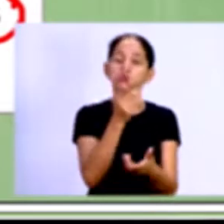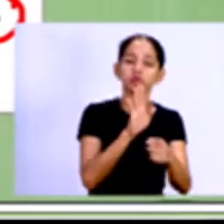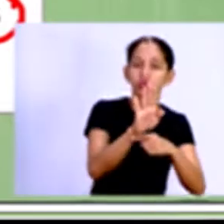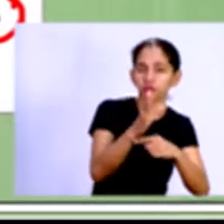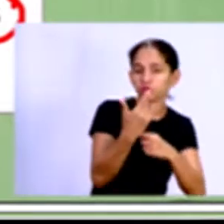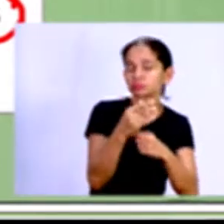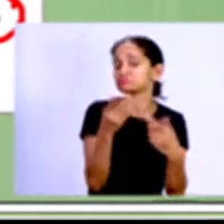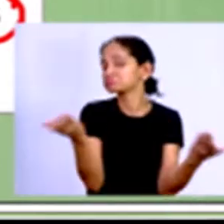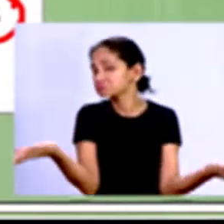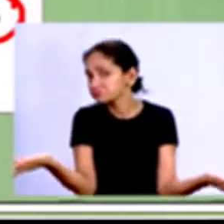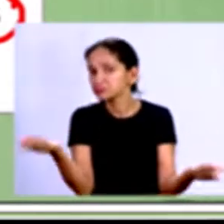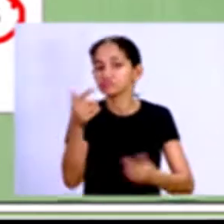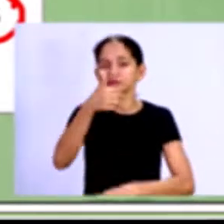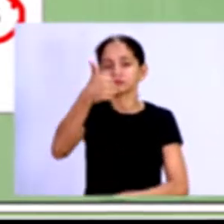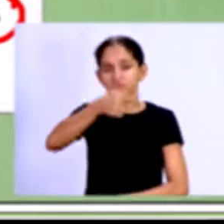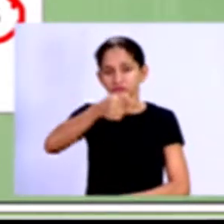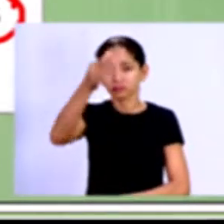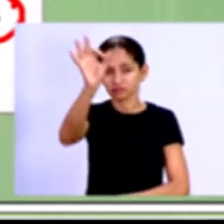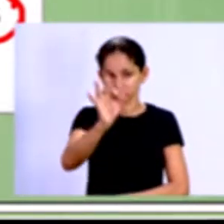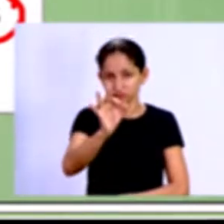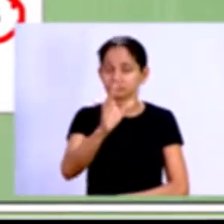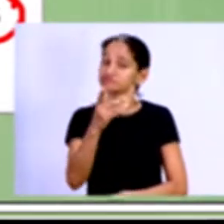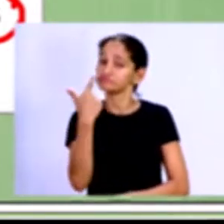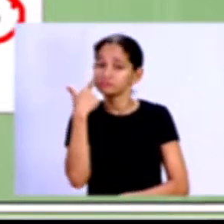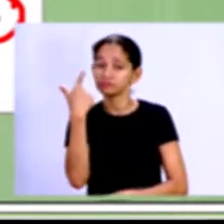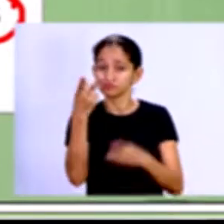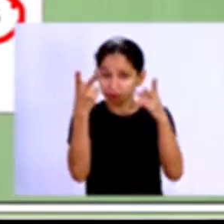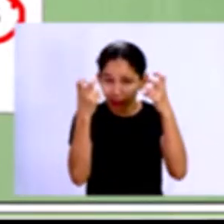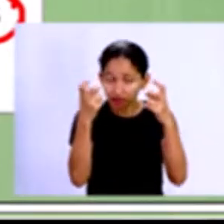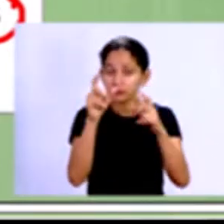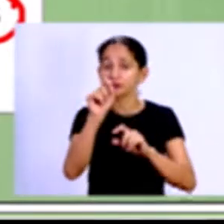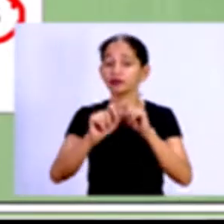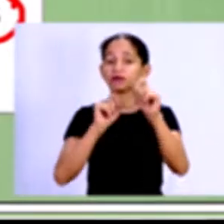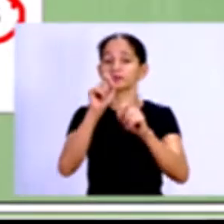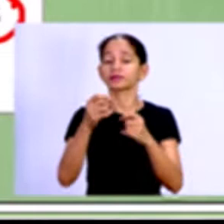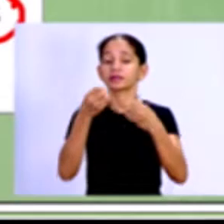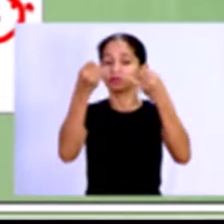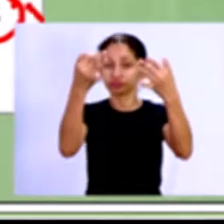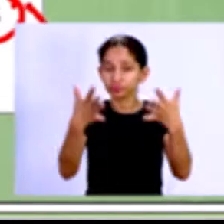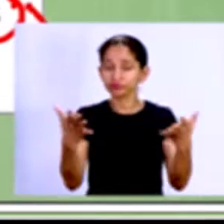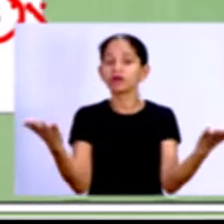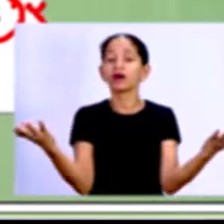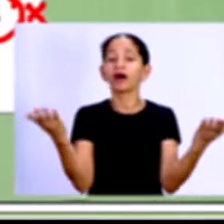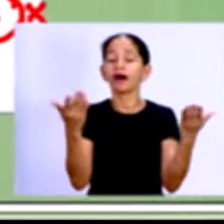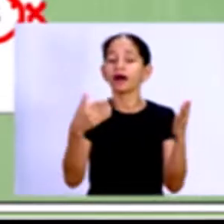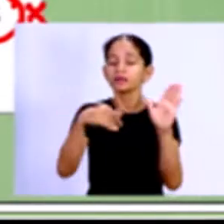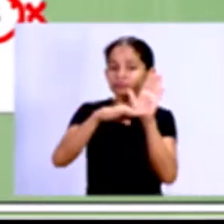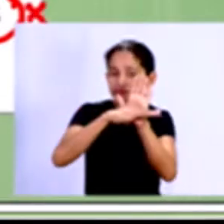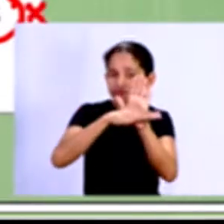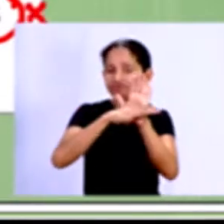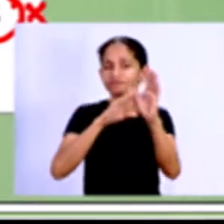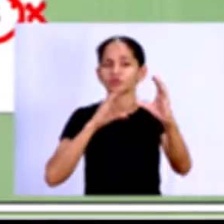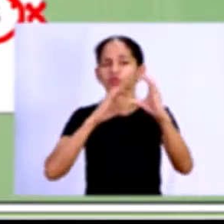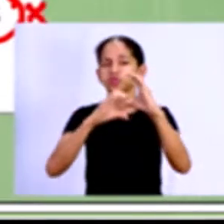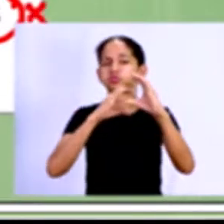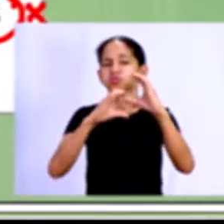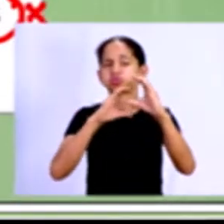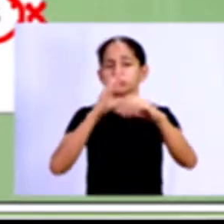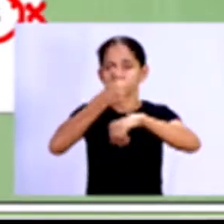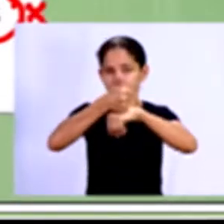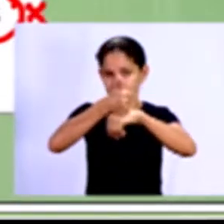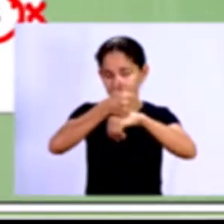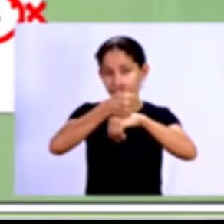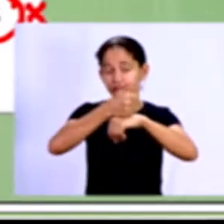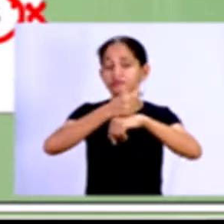com 17%. Você pode observar que em disparado nós temos aqui comunicação e